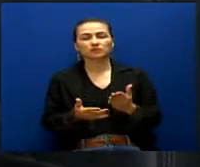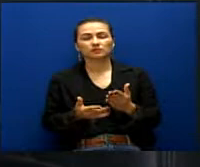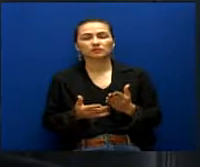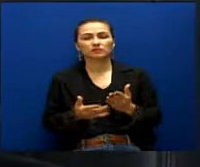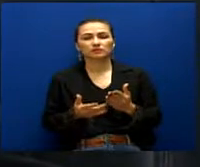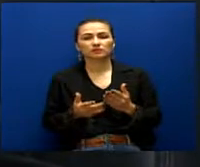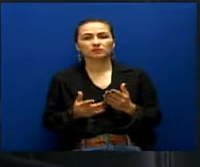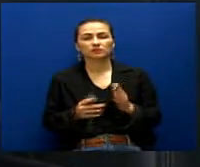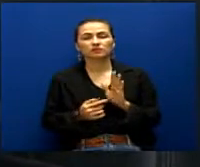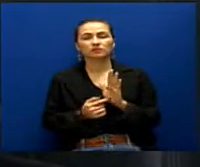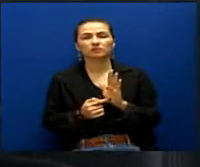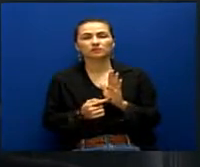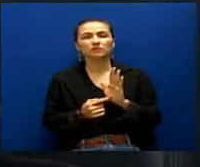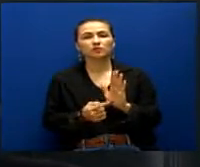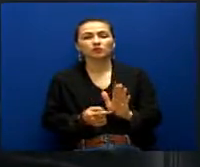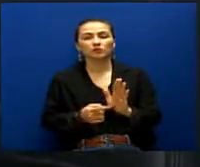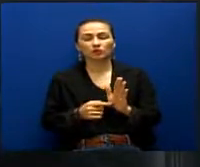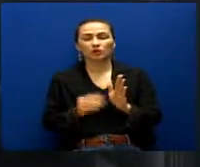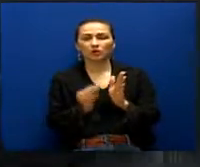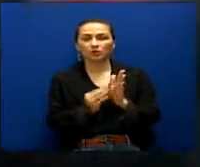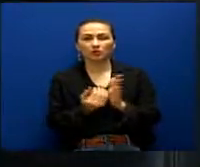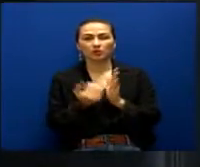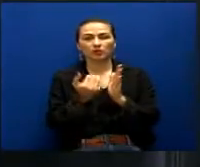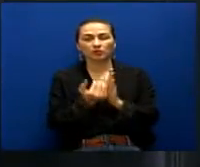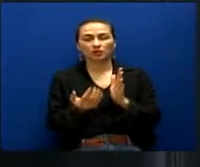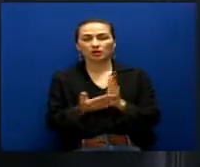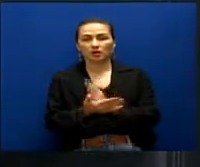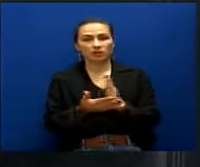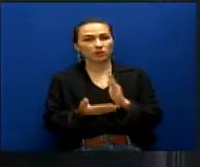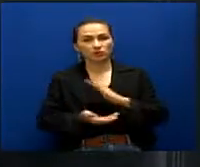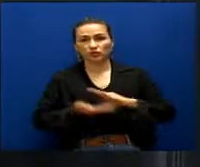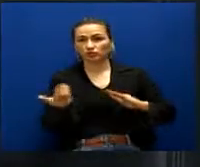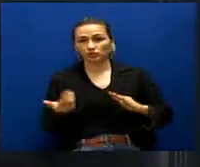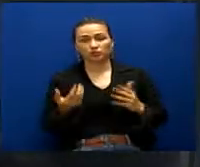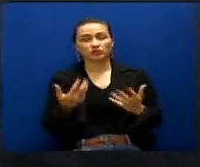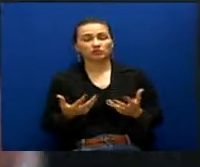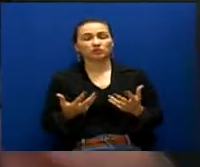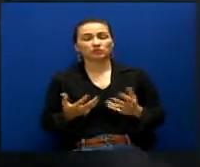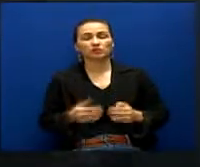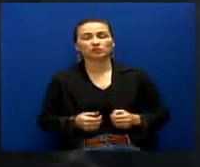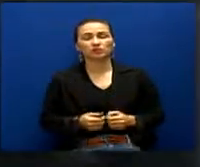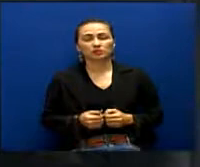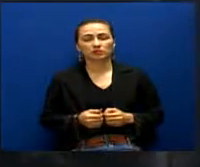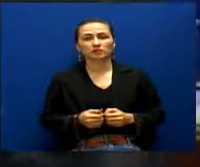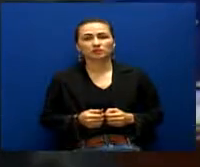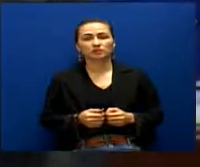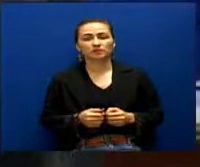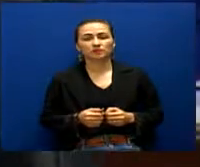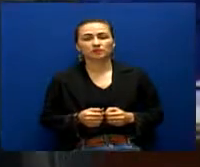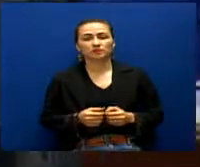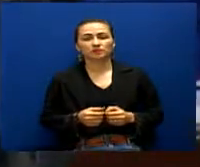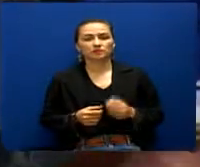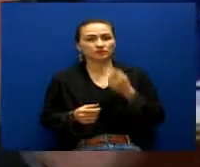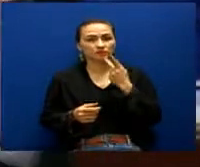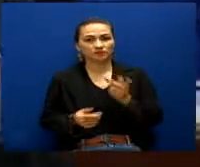ou não, a recusa de algumas emendas. Esses vereadores aqui, como o próprio vereador Luiz Santos, é que, na